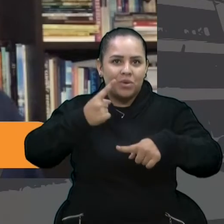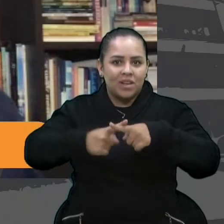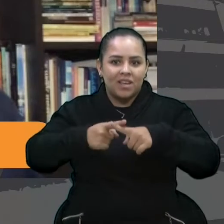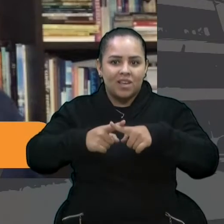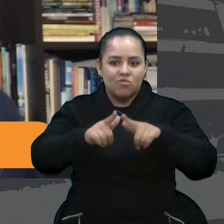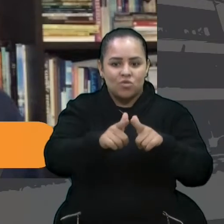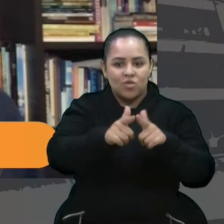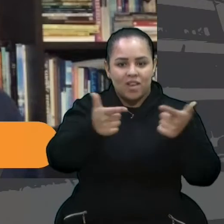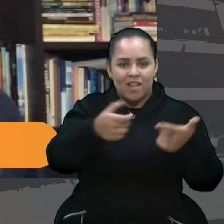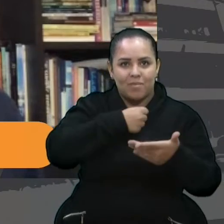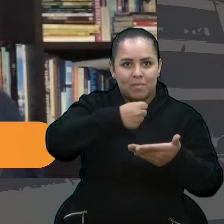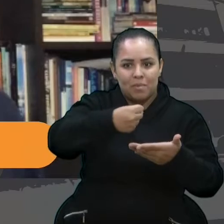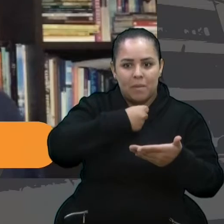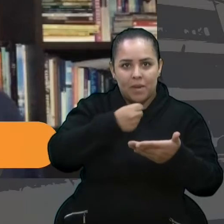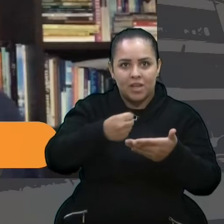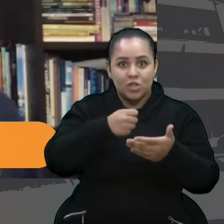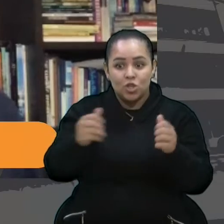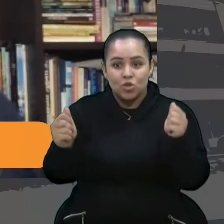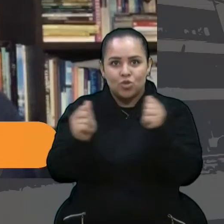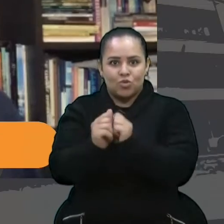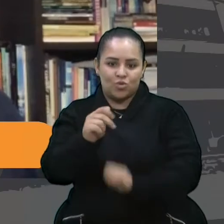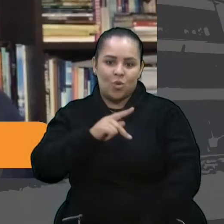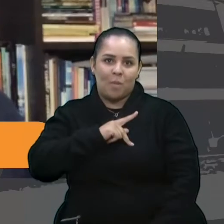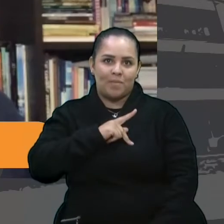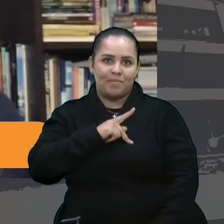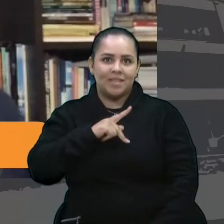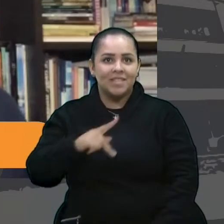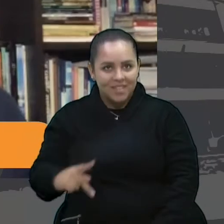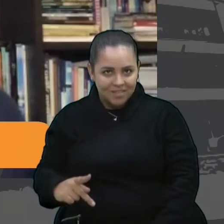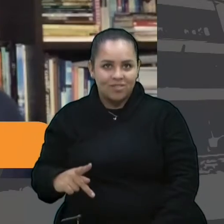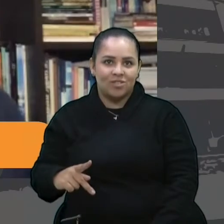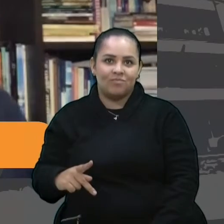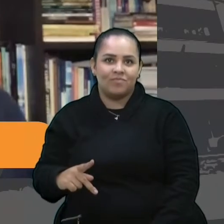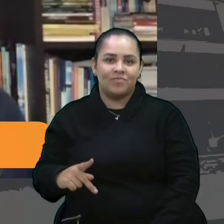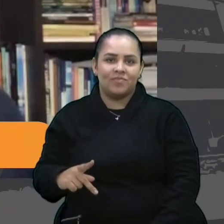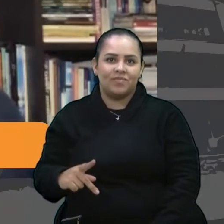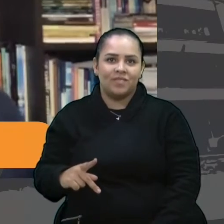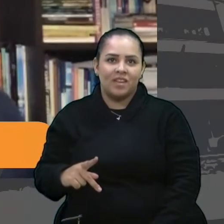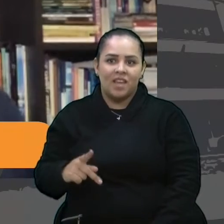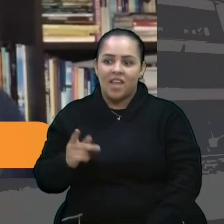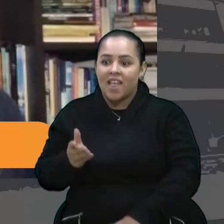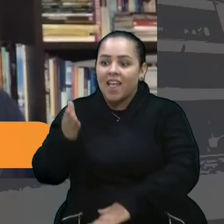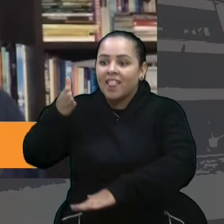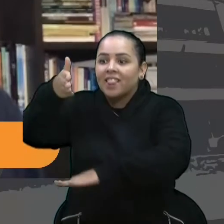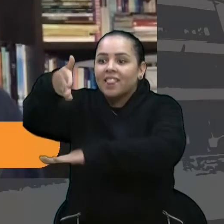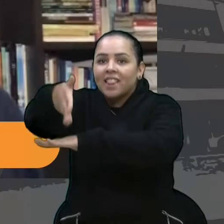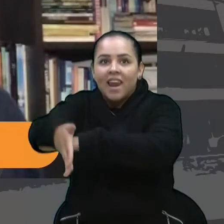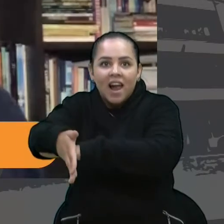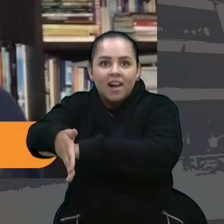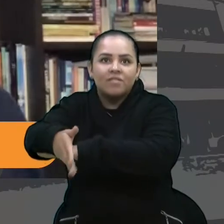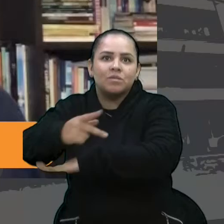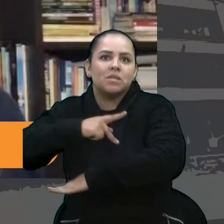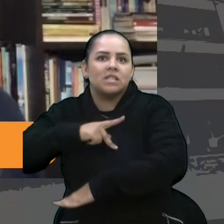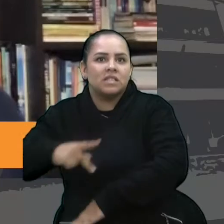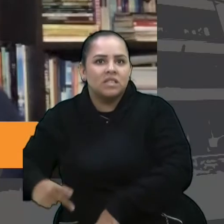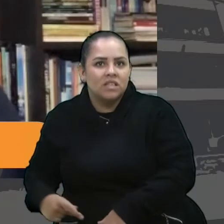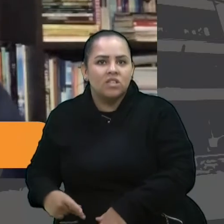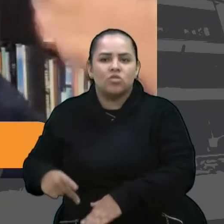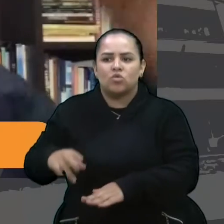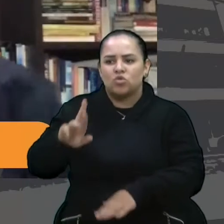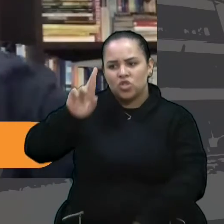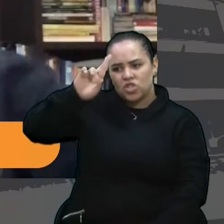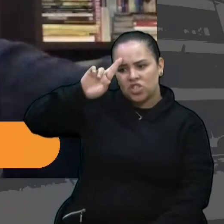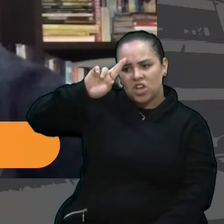ficavam no mesmo andar do presidente da República e entravam no gabinete do presidente, no gabinete do chefe do SNI,